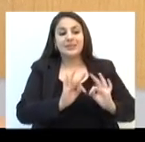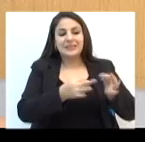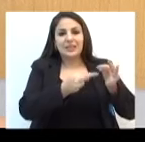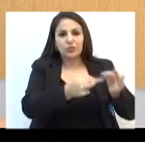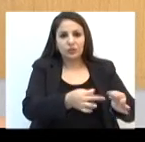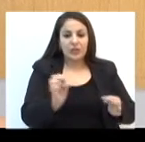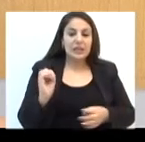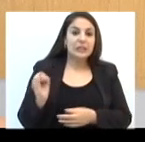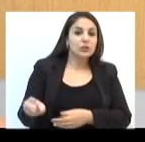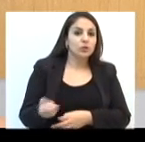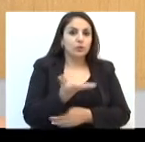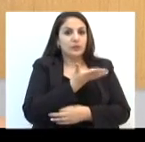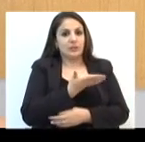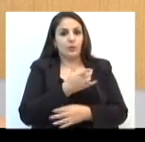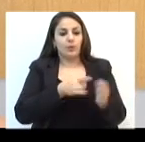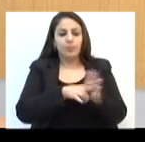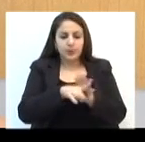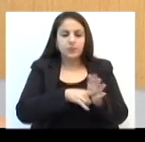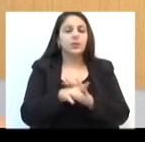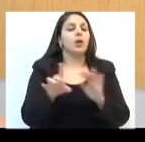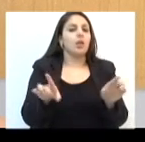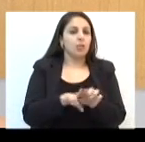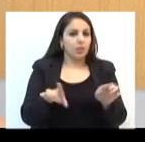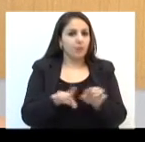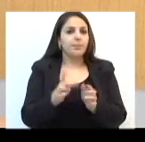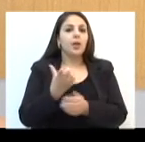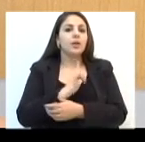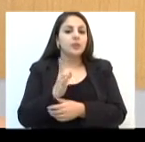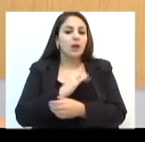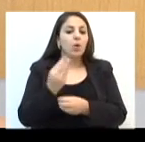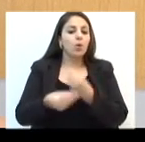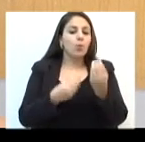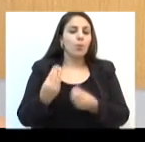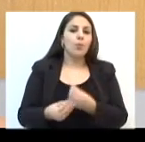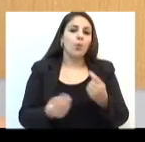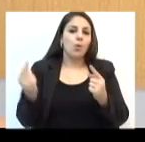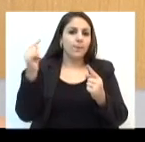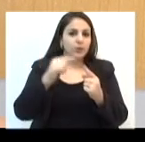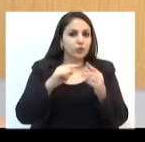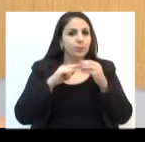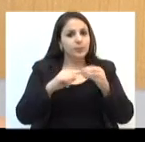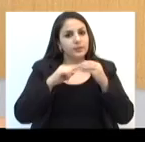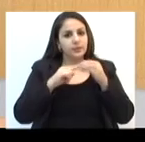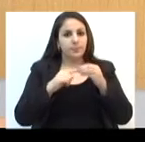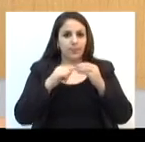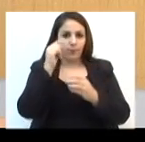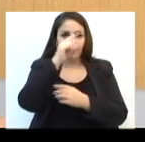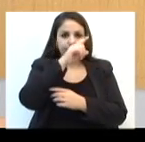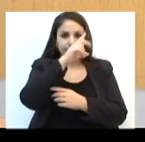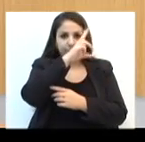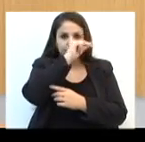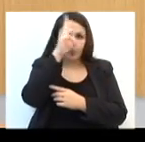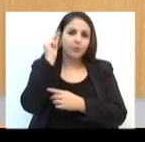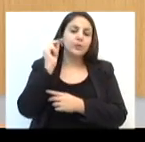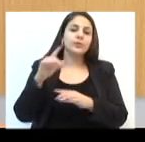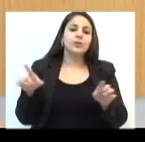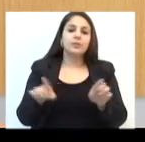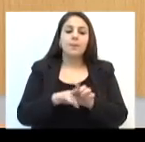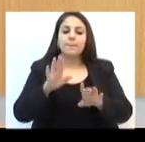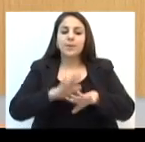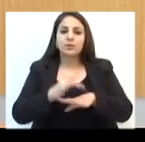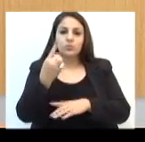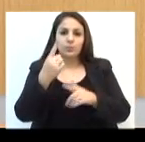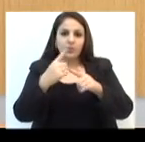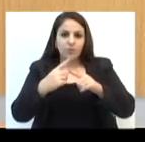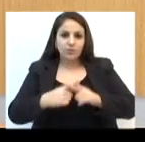de tecnologia, inovação e pesquisa também apareceram entre as prioridades do poder público. E mais